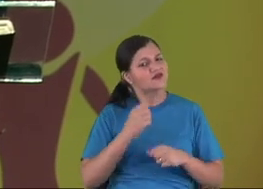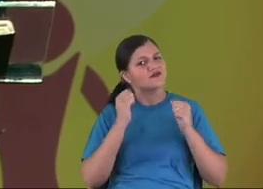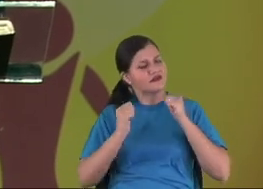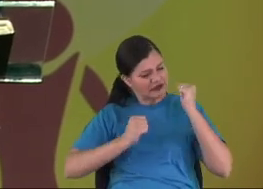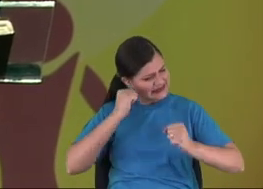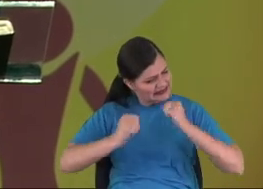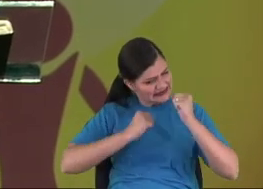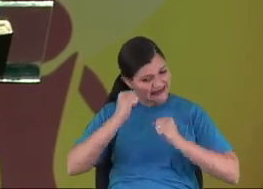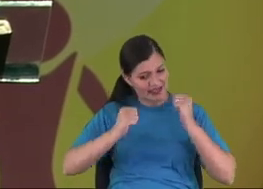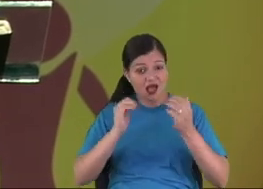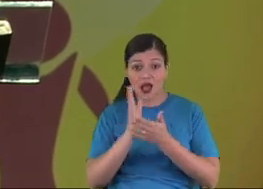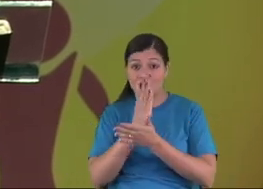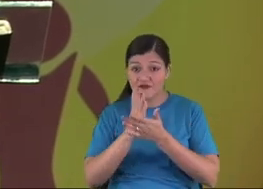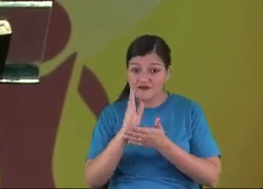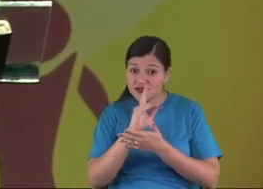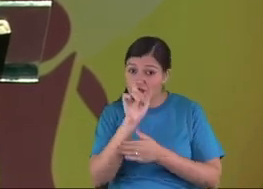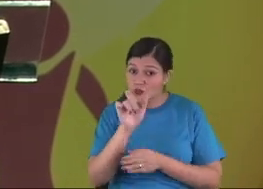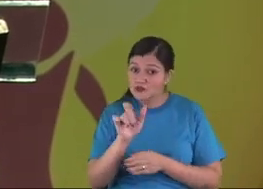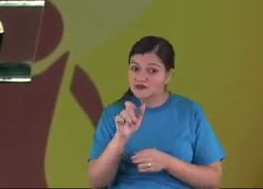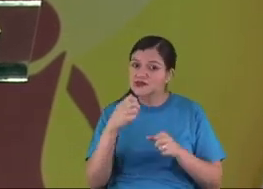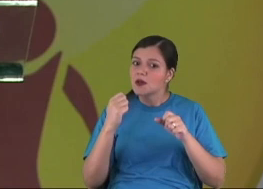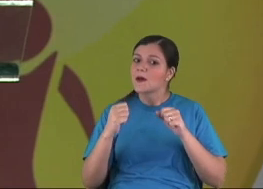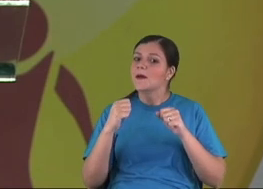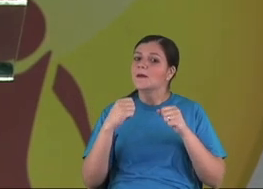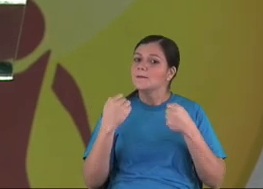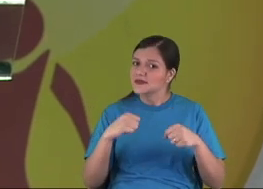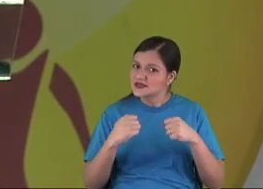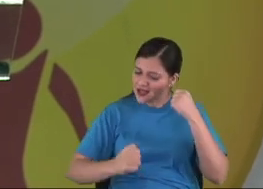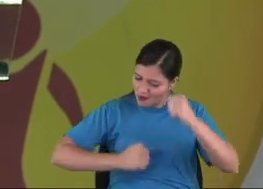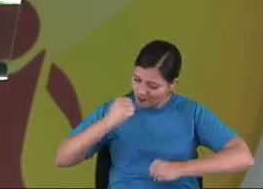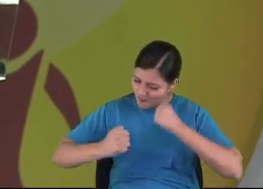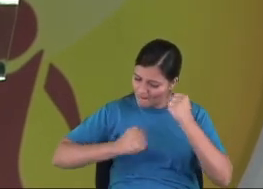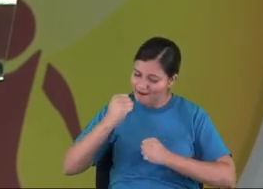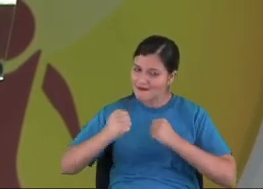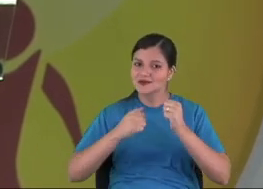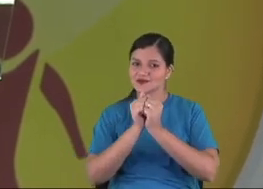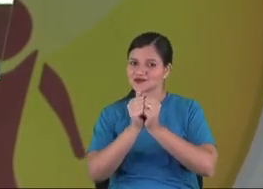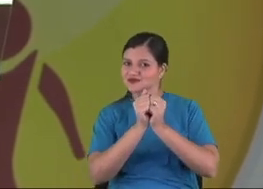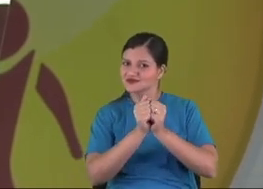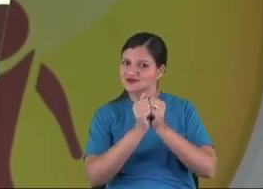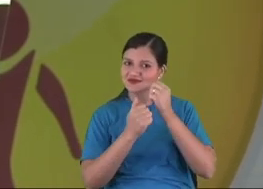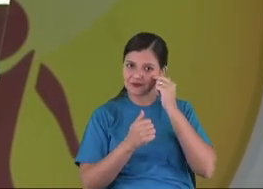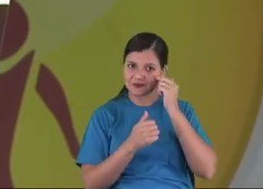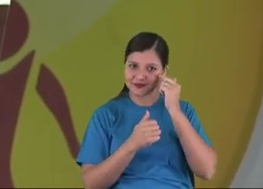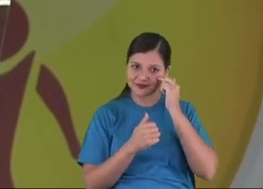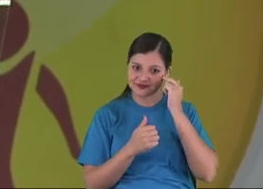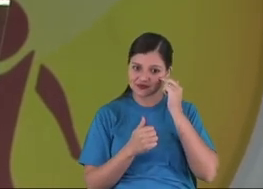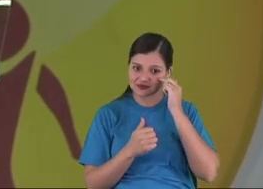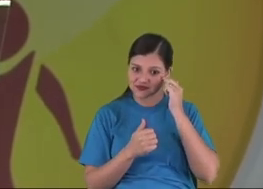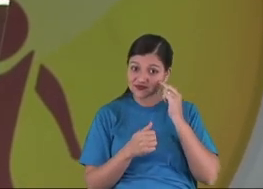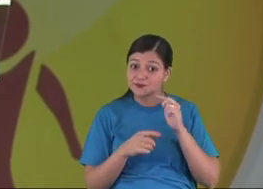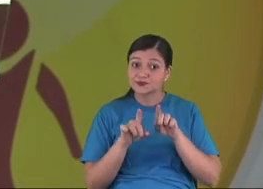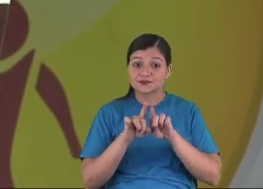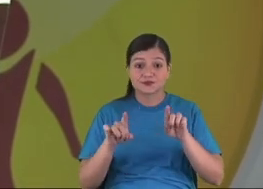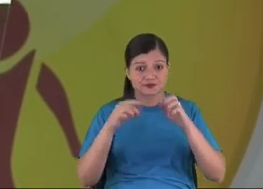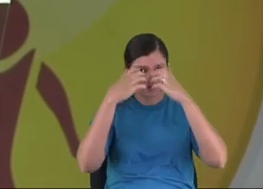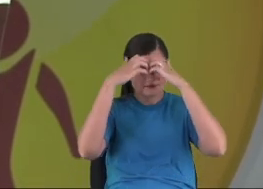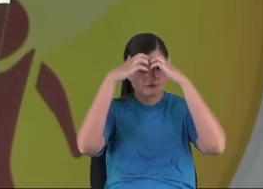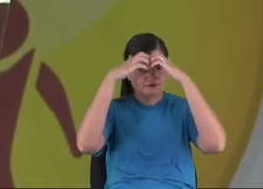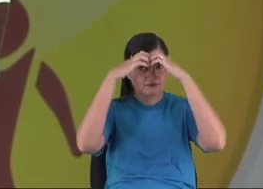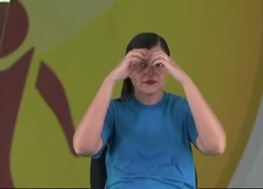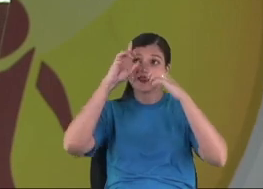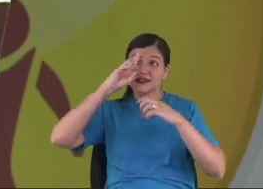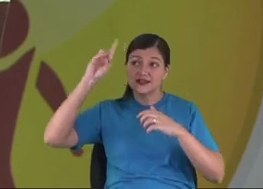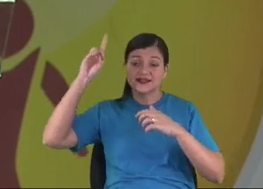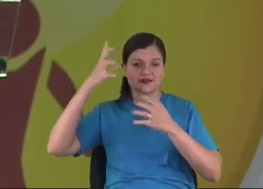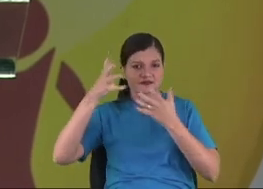E talvez alguns de vocês devessem correr com ele. Seria bom. Mas dentro dessa mente, Deus quer que